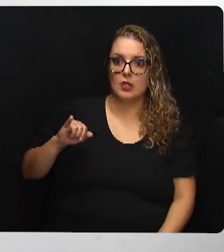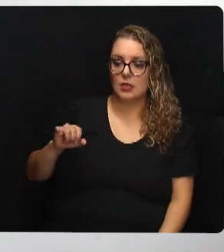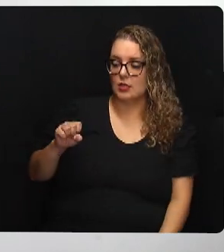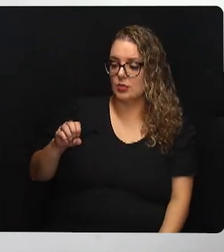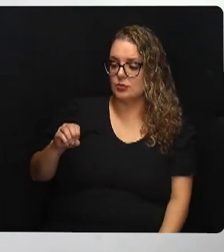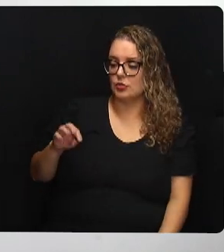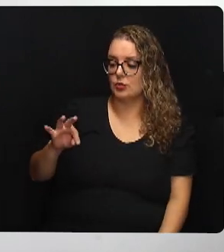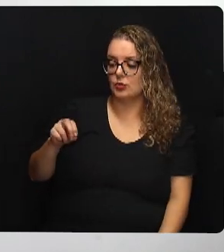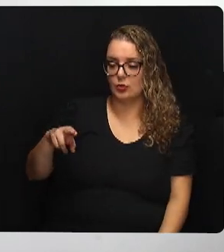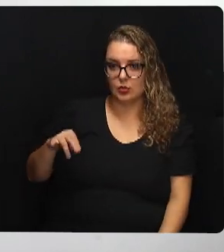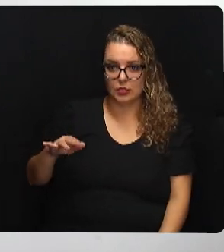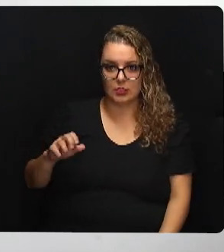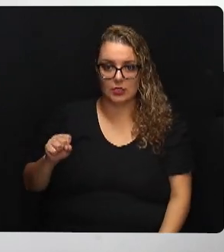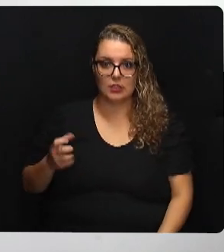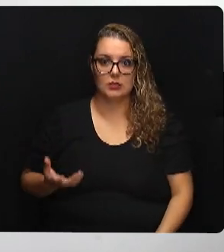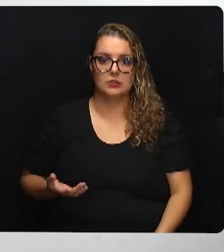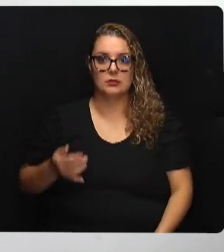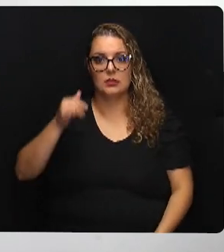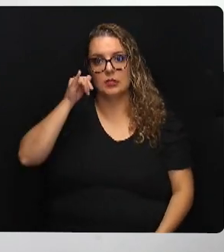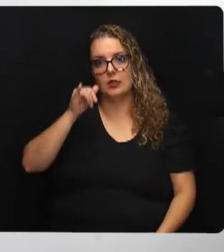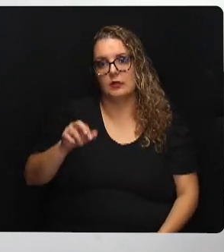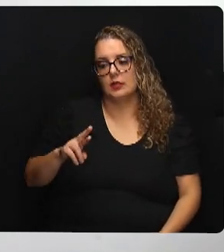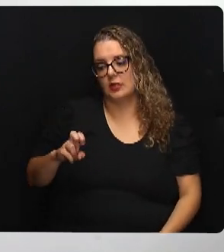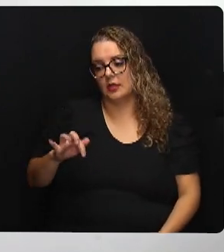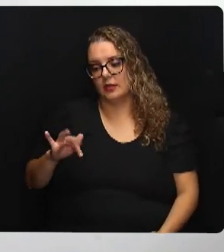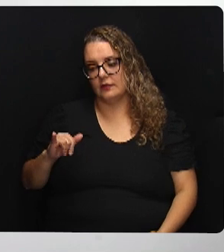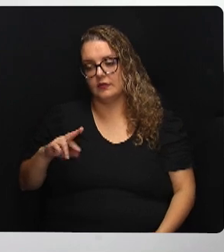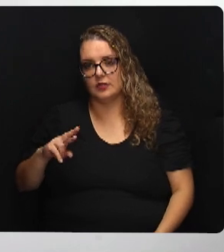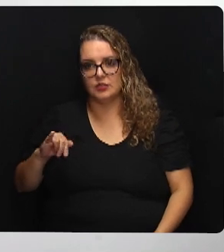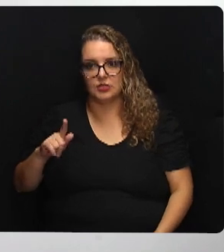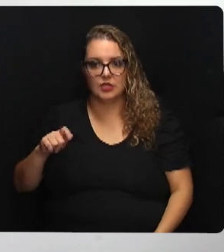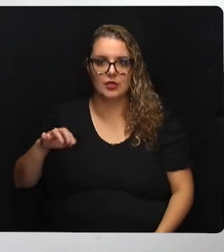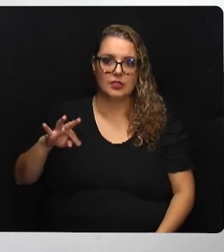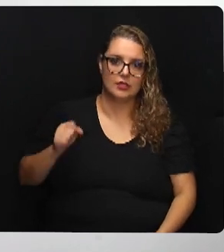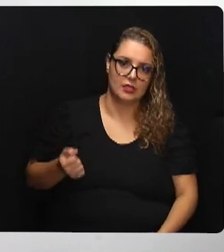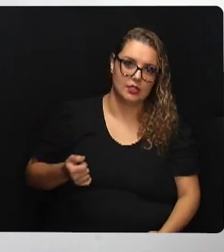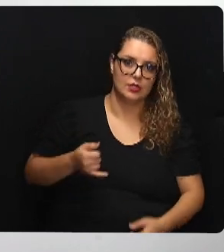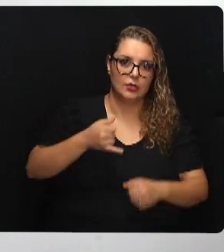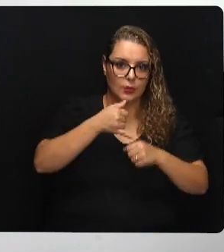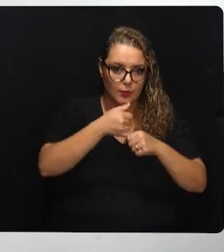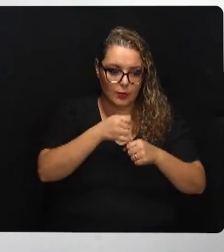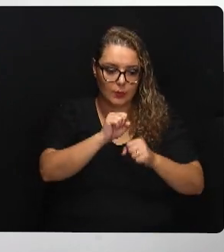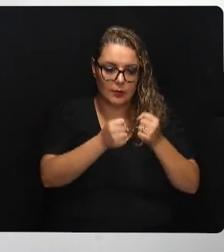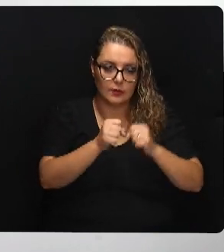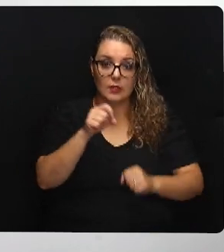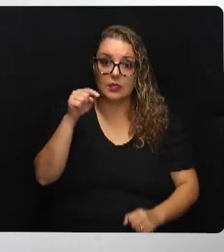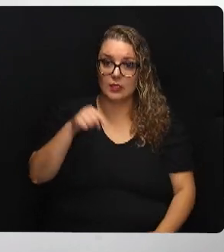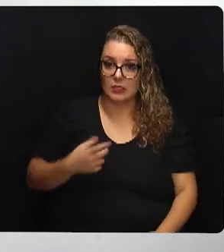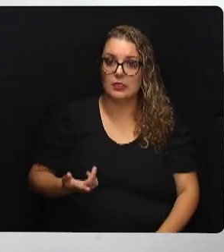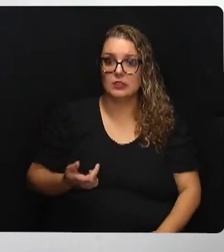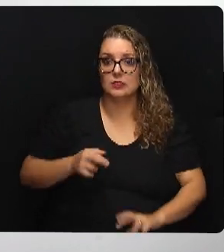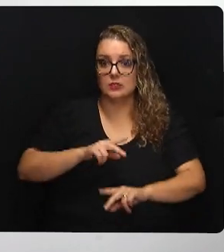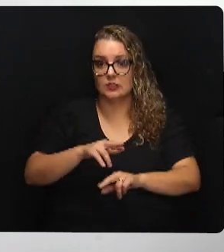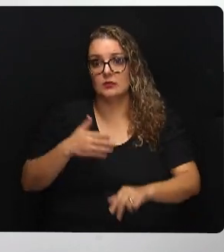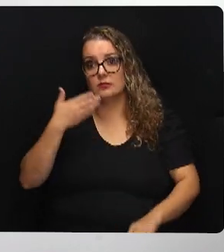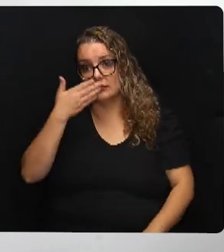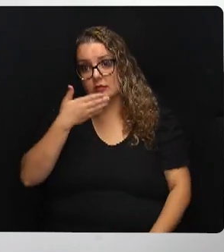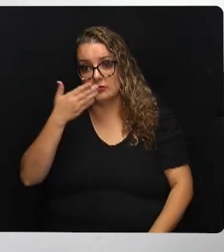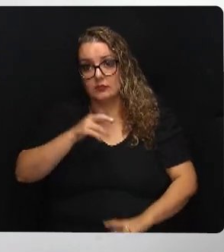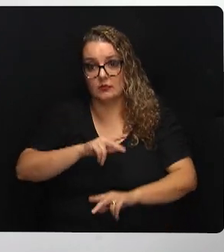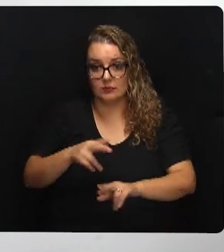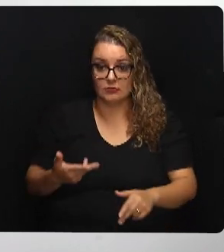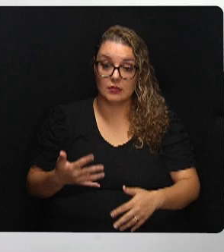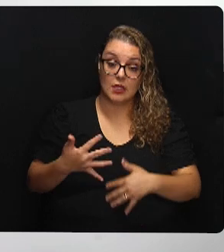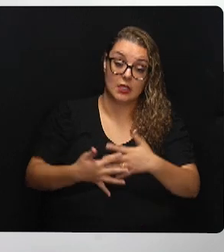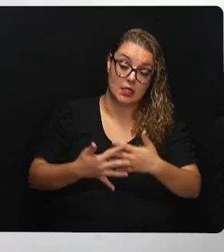bebidas isotônicas, evitar refrigerantes, sucos industrializados, porque esses contêm